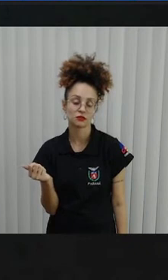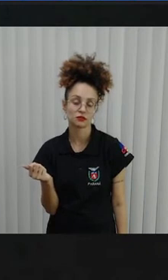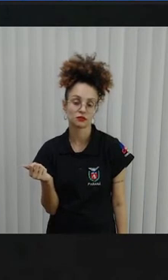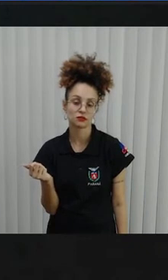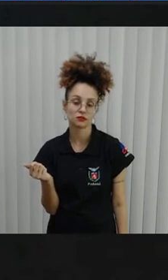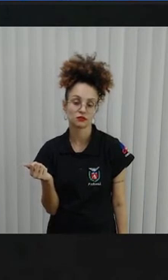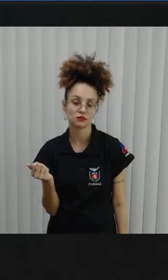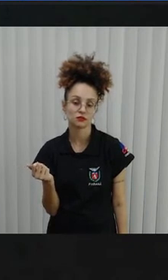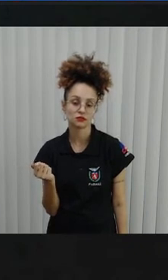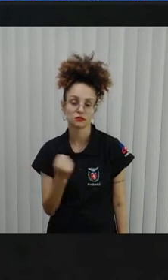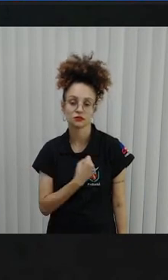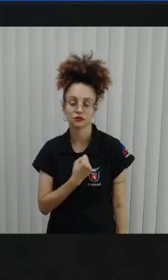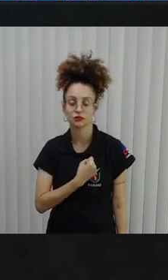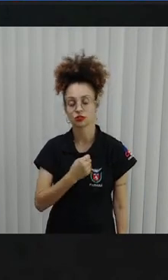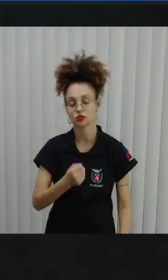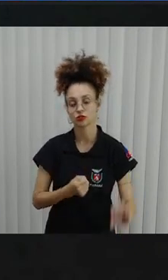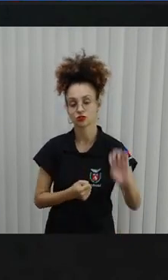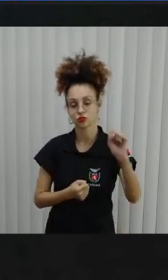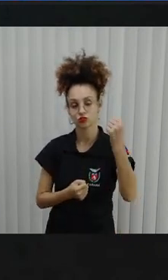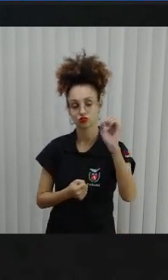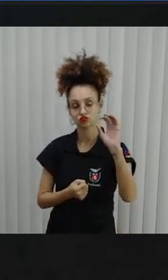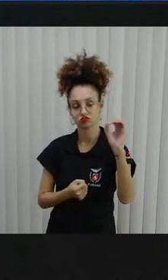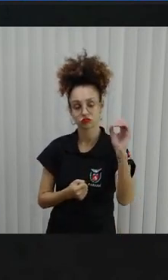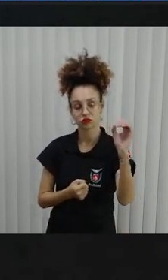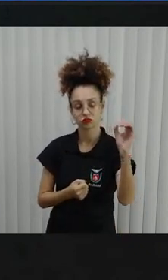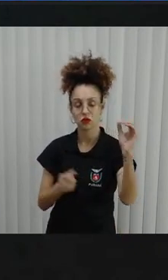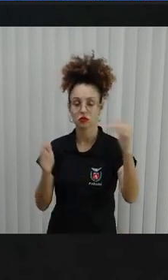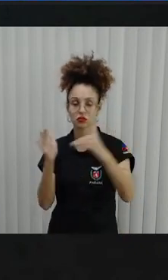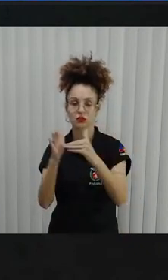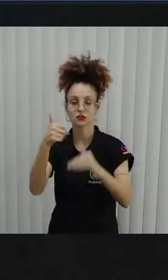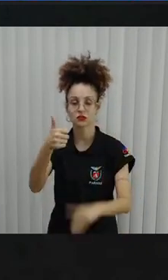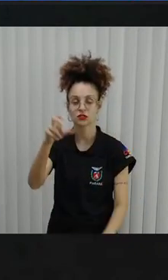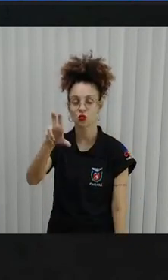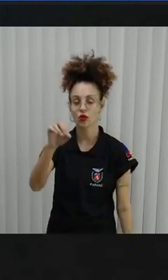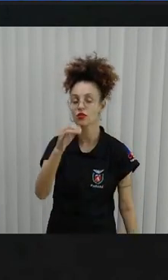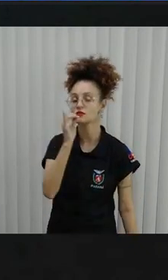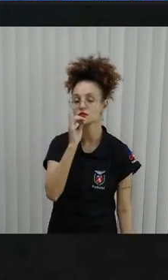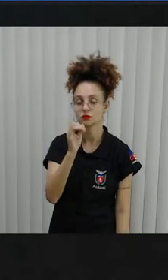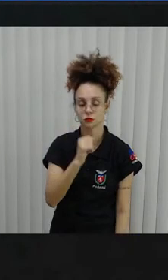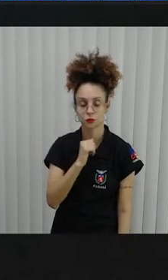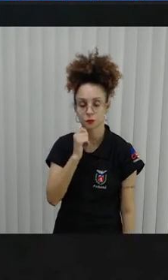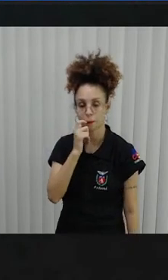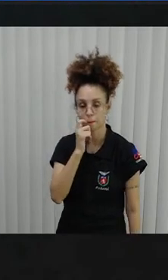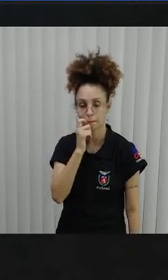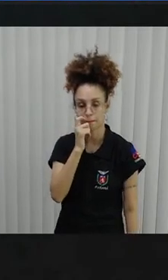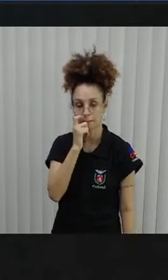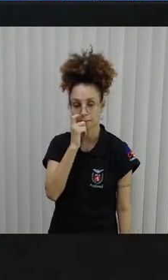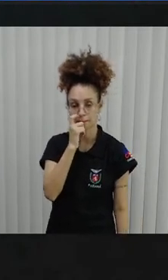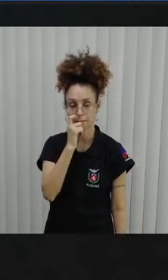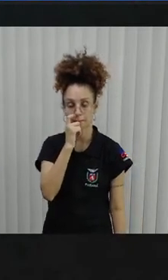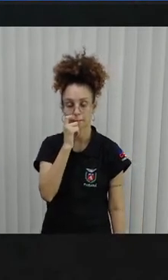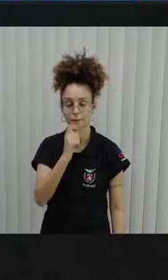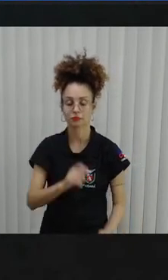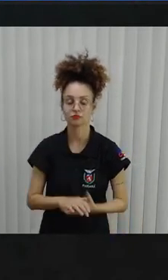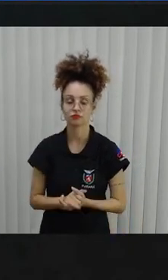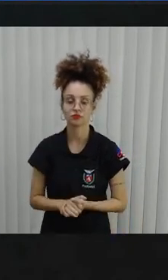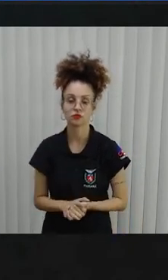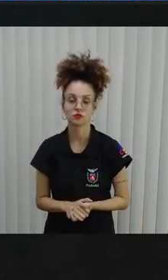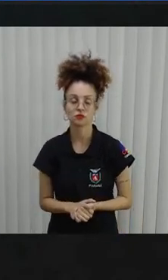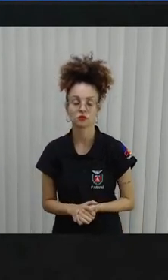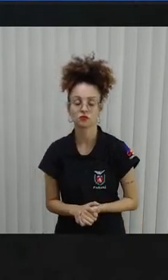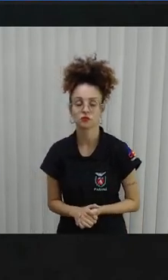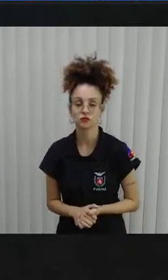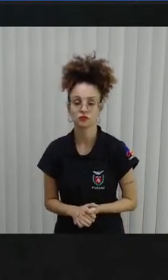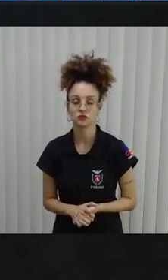vou deixar uma nuvem pequenininha, 80 e 150, por exemplo. Então, começou o jogo, tem uma nuvem ali em cima.